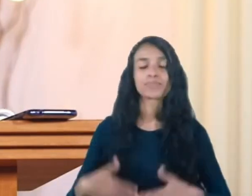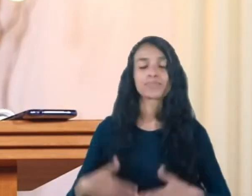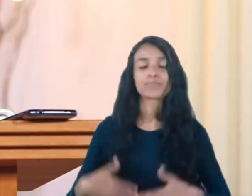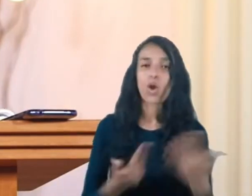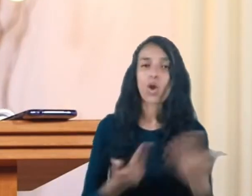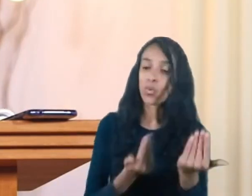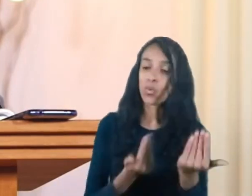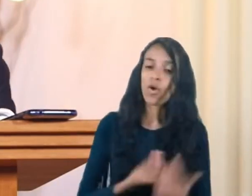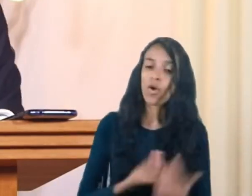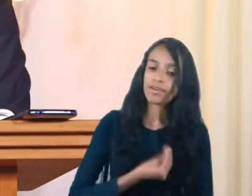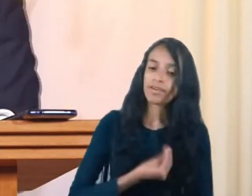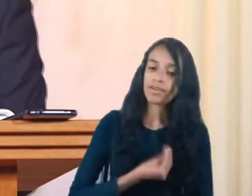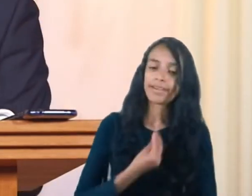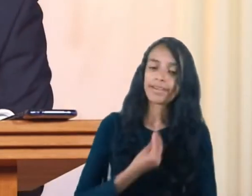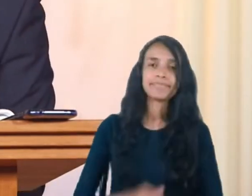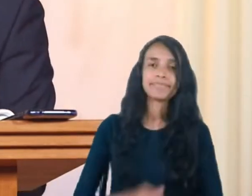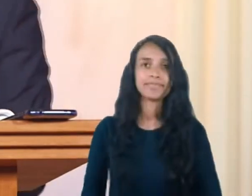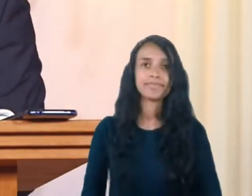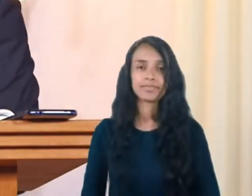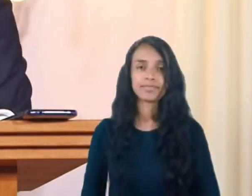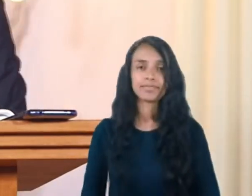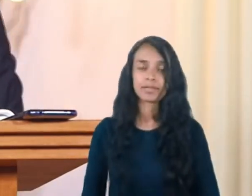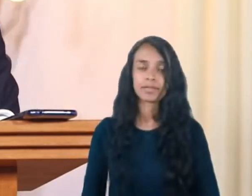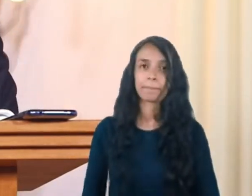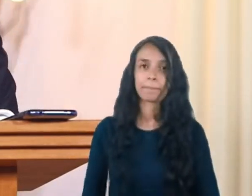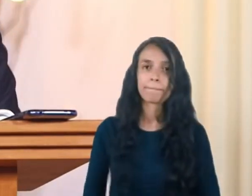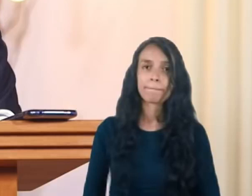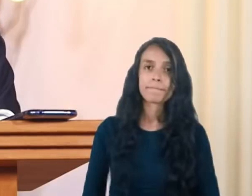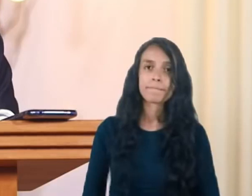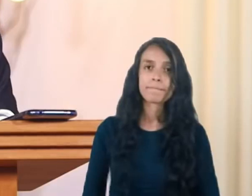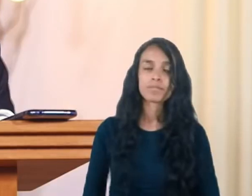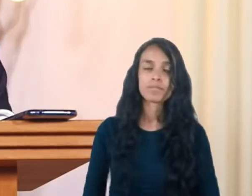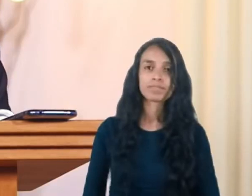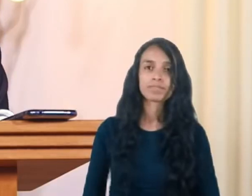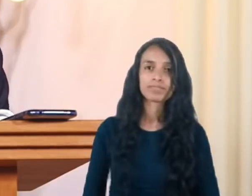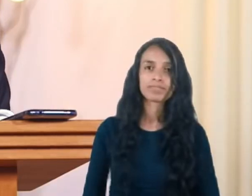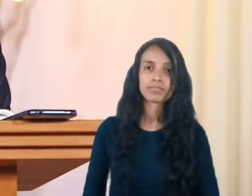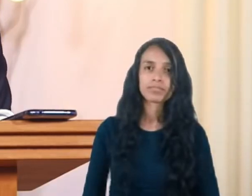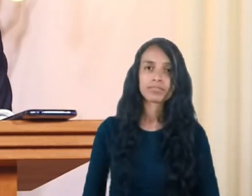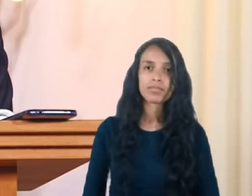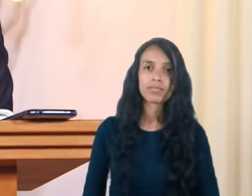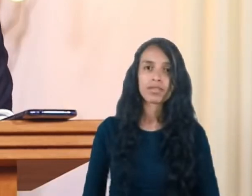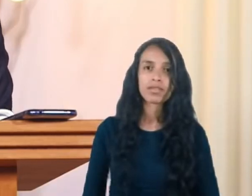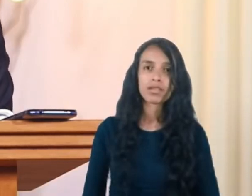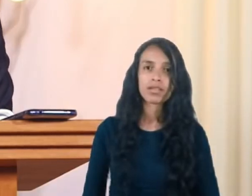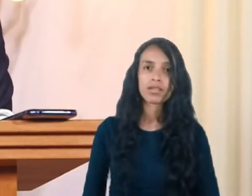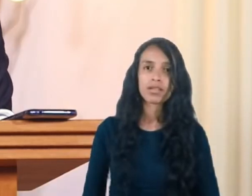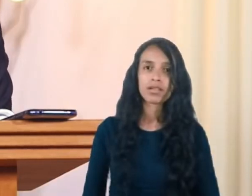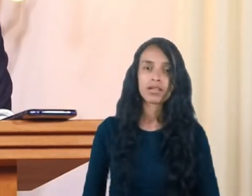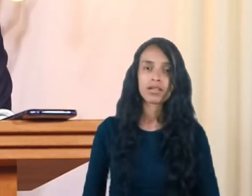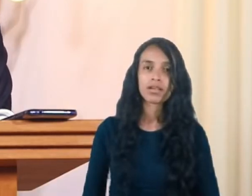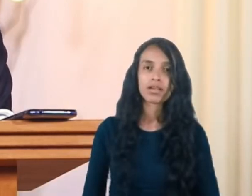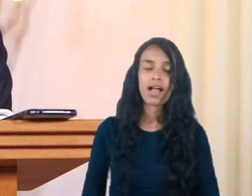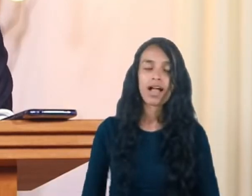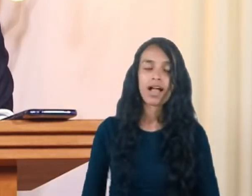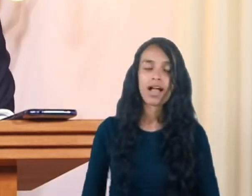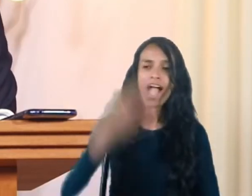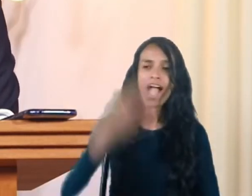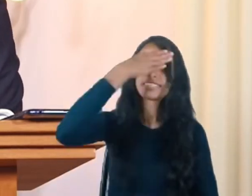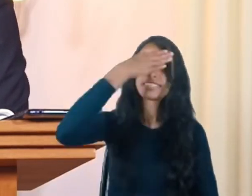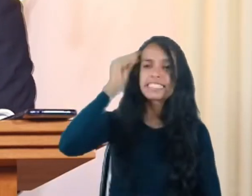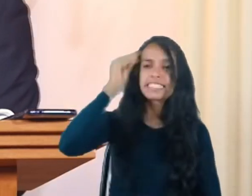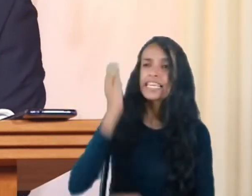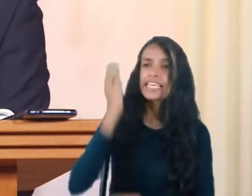Irmãos, não podemos abrir mão dos nossos jovens, dos nossos